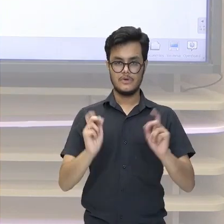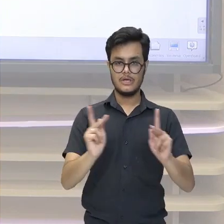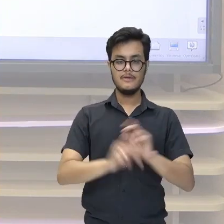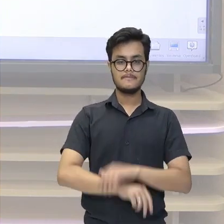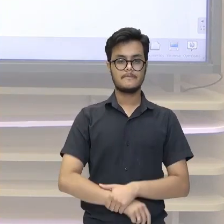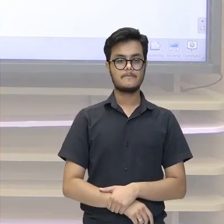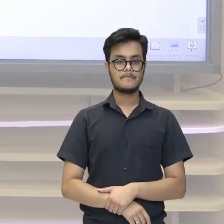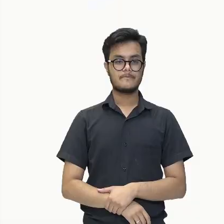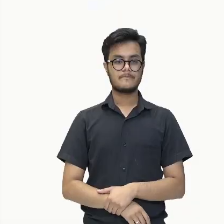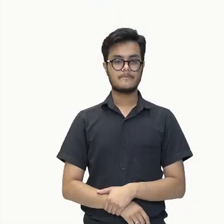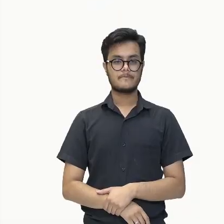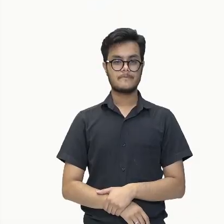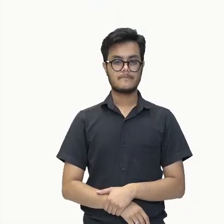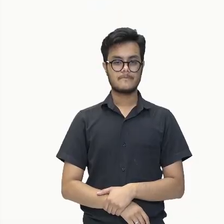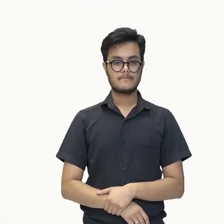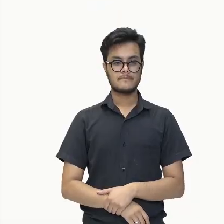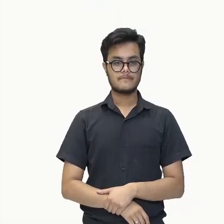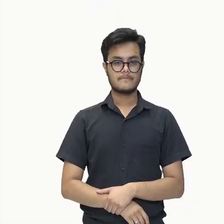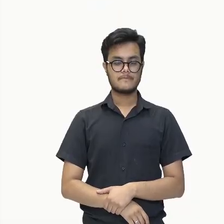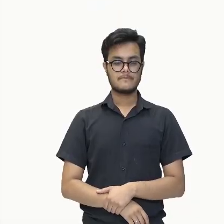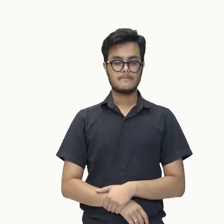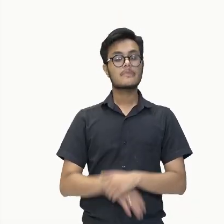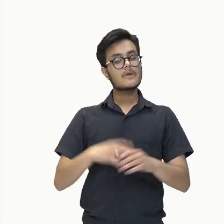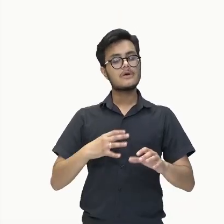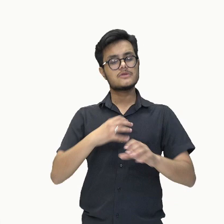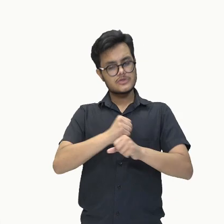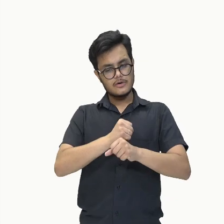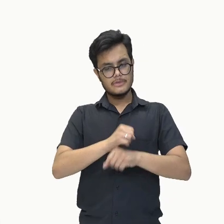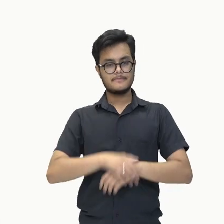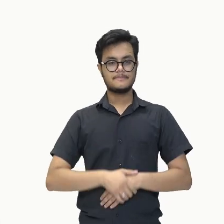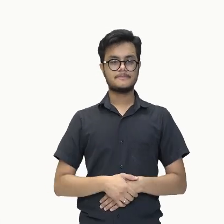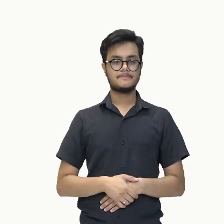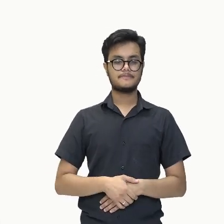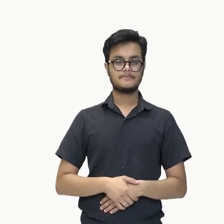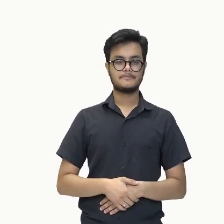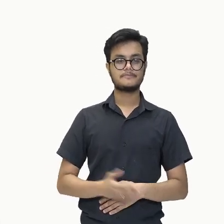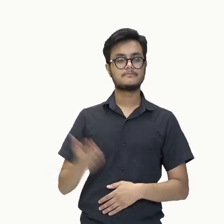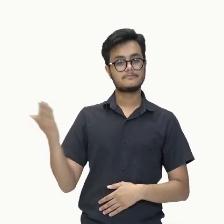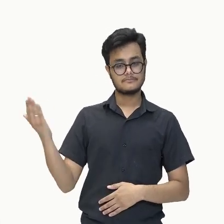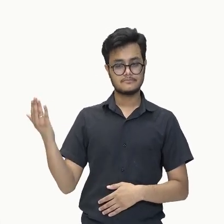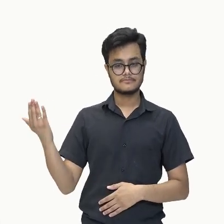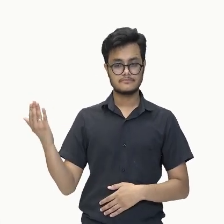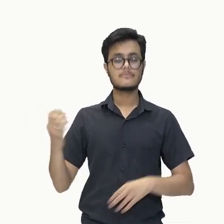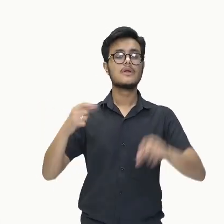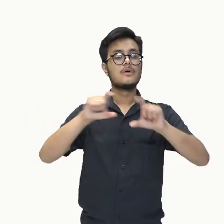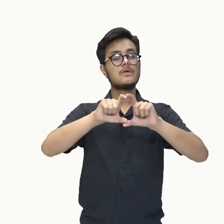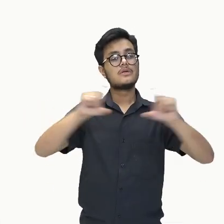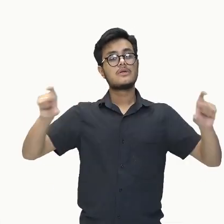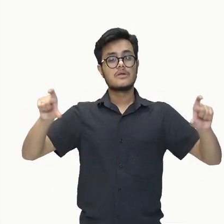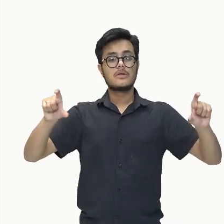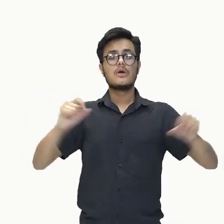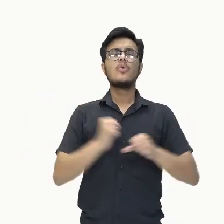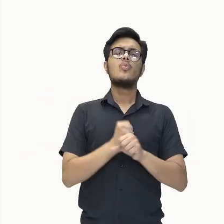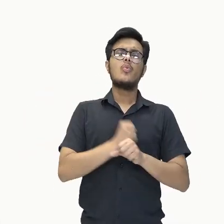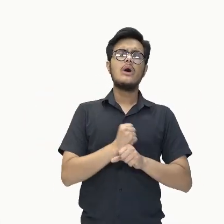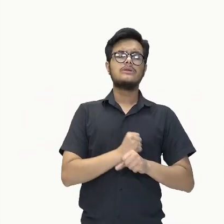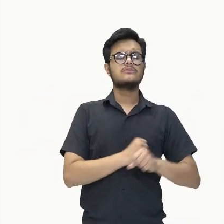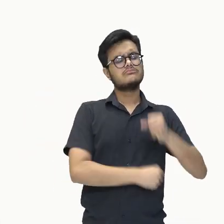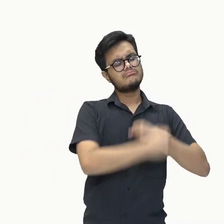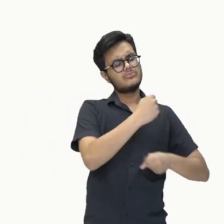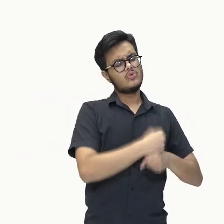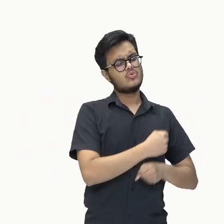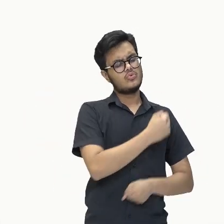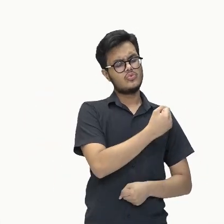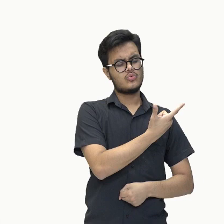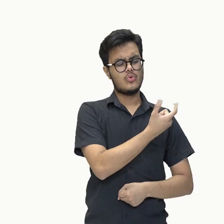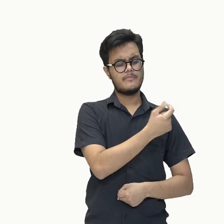ok? Continuando. Resolução. Então, ó, nós vamos ter quantos anos aí dado o intervalo do comando?